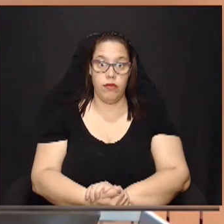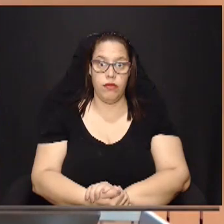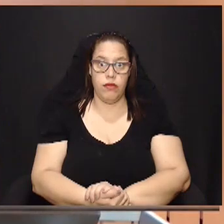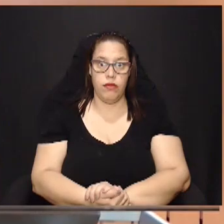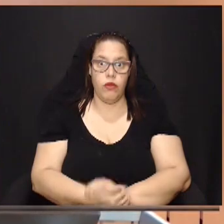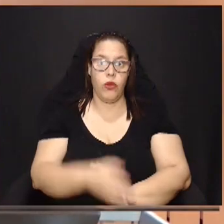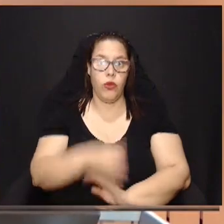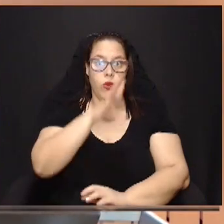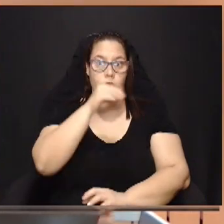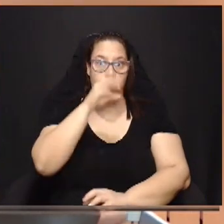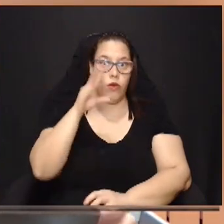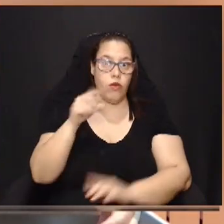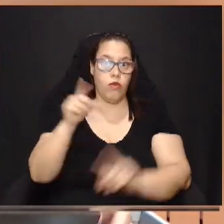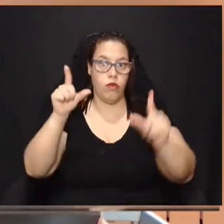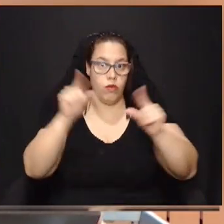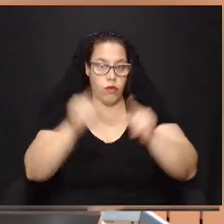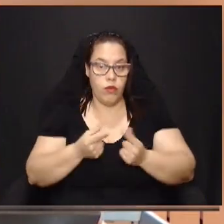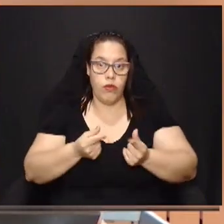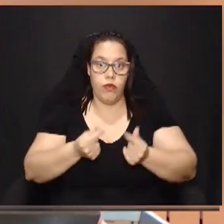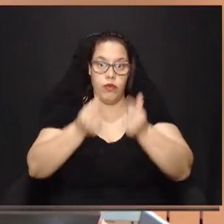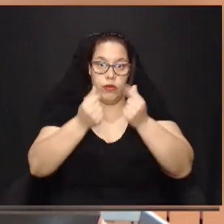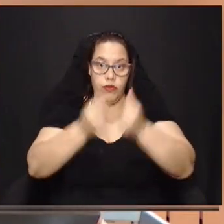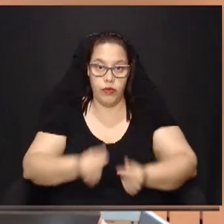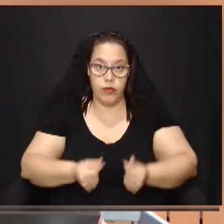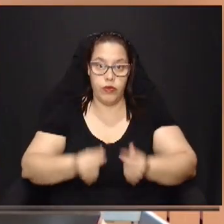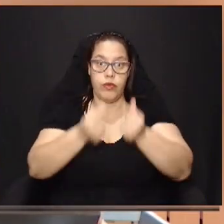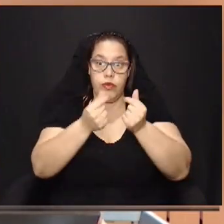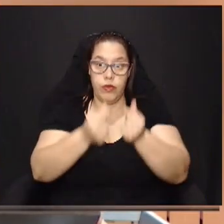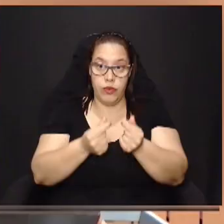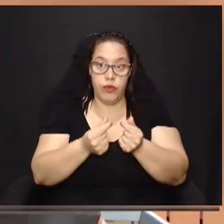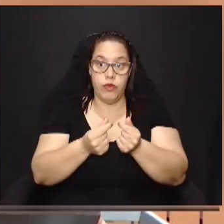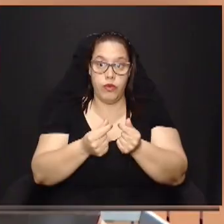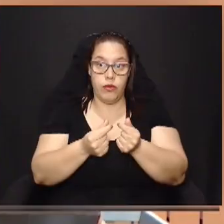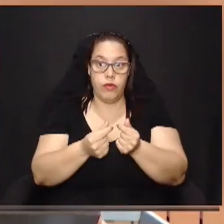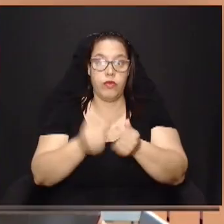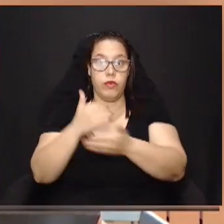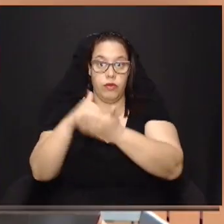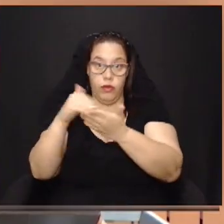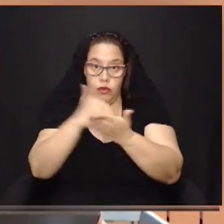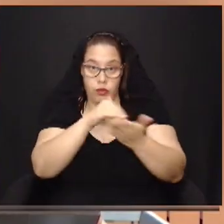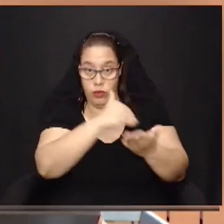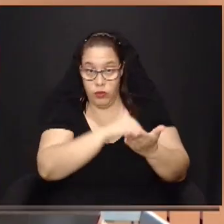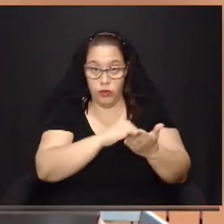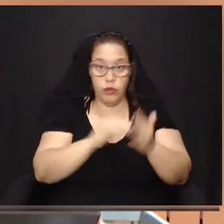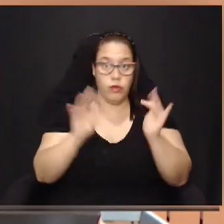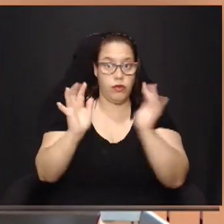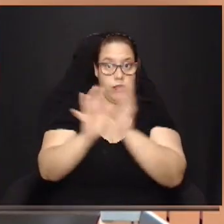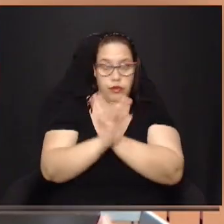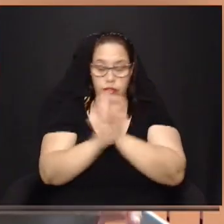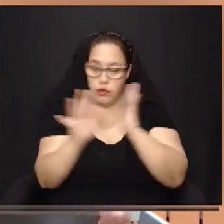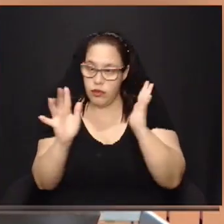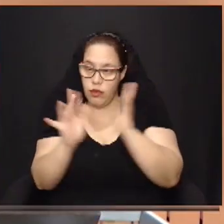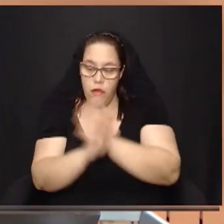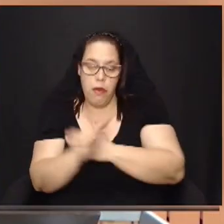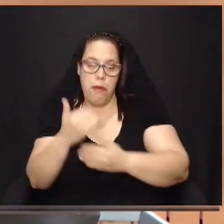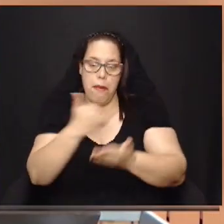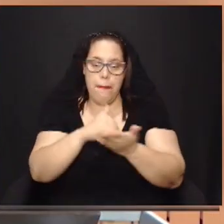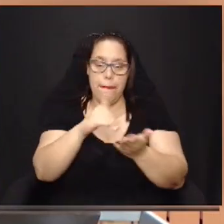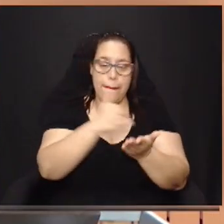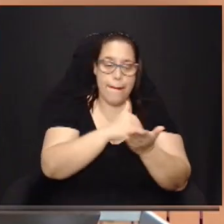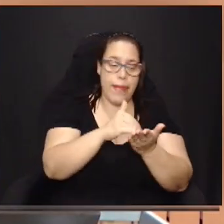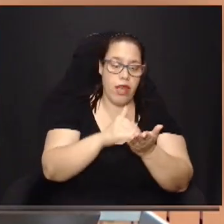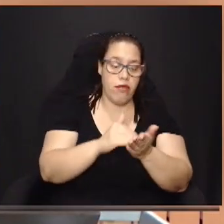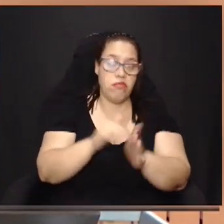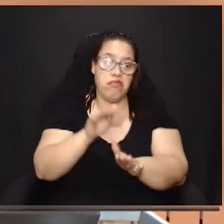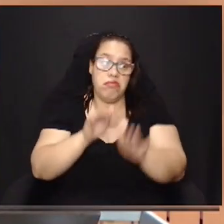funcionários, uma redução orçamentária da Secretaria de Urbanismo, das secretarias. Ao mesmo